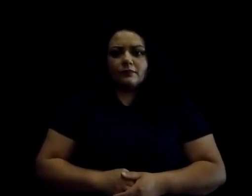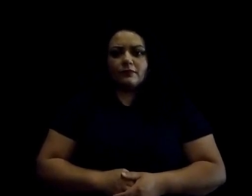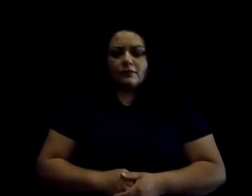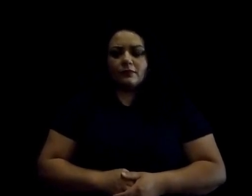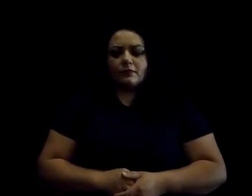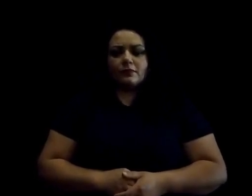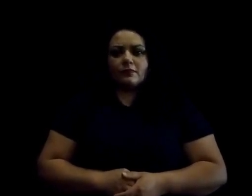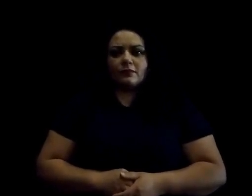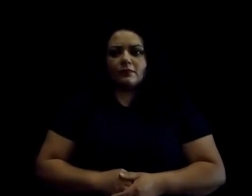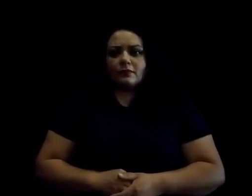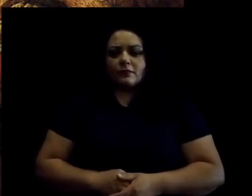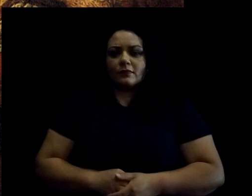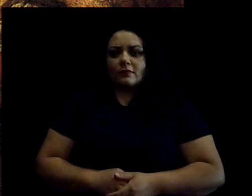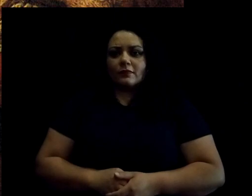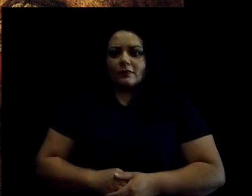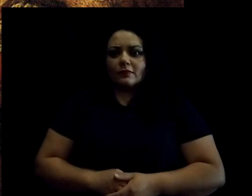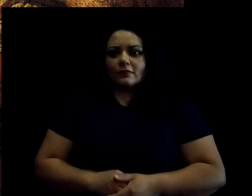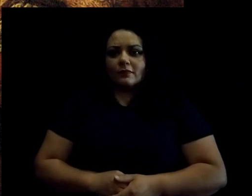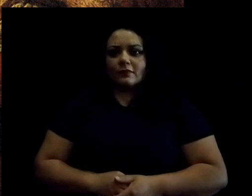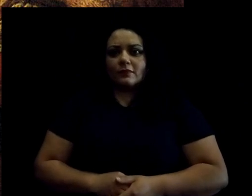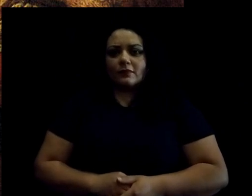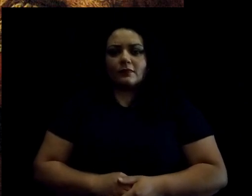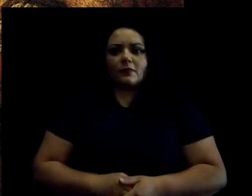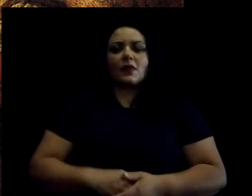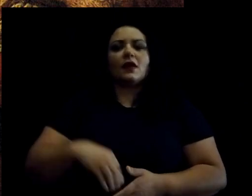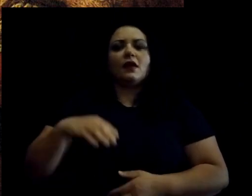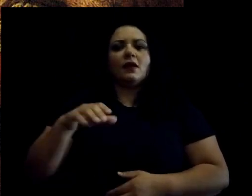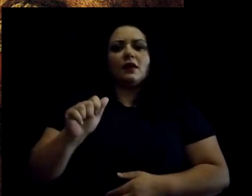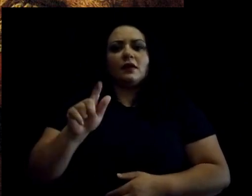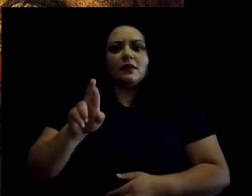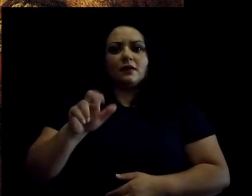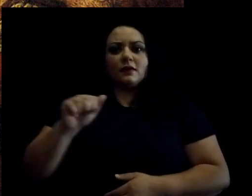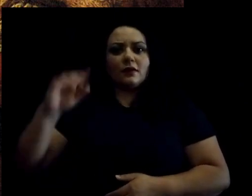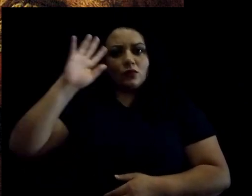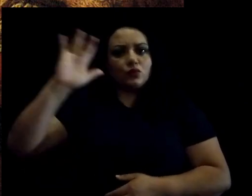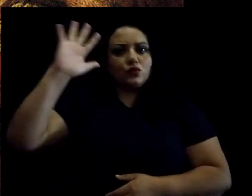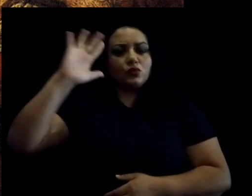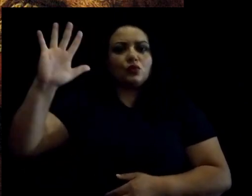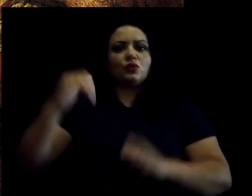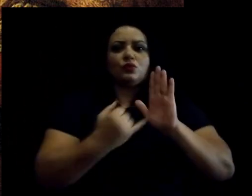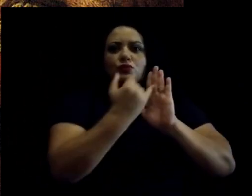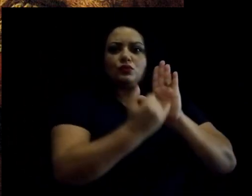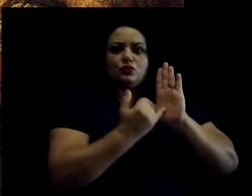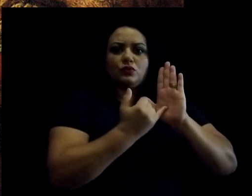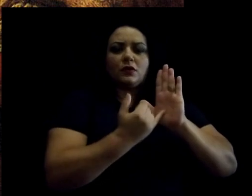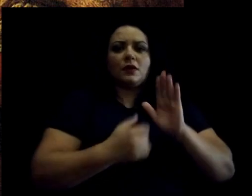Rembrandt. O sonho de José,